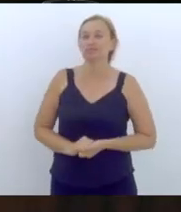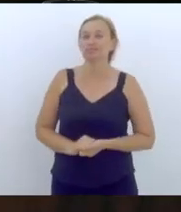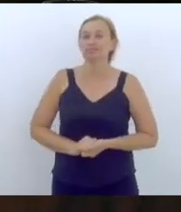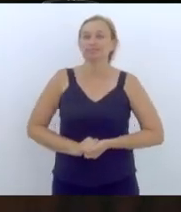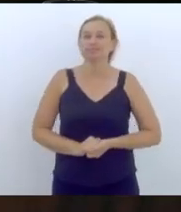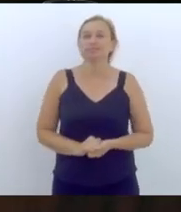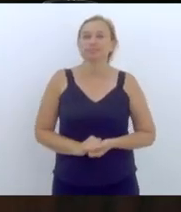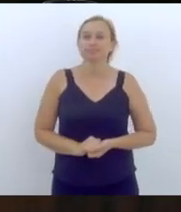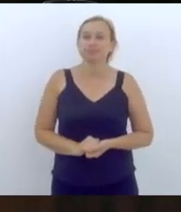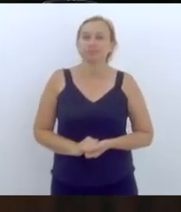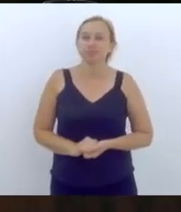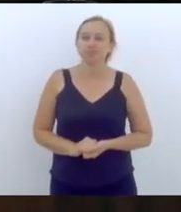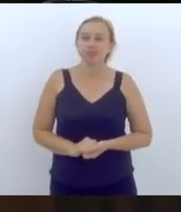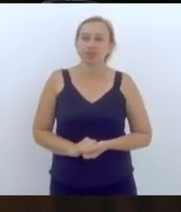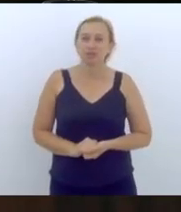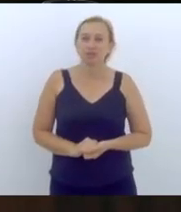Controle.